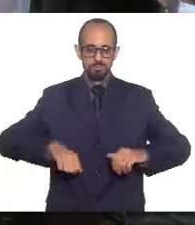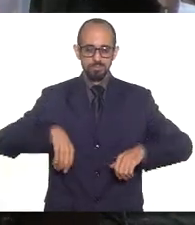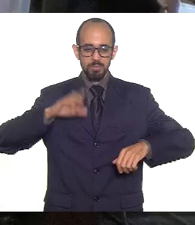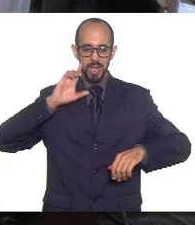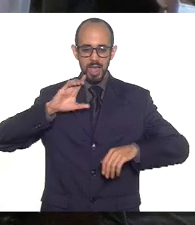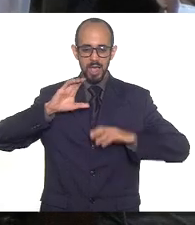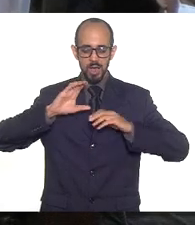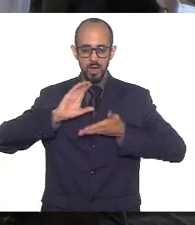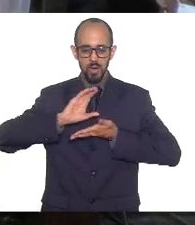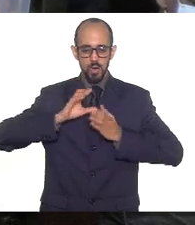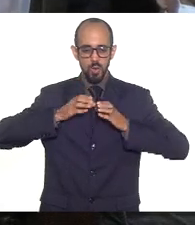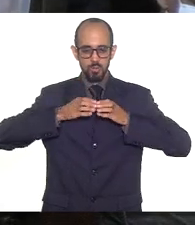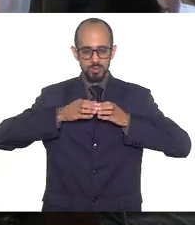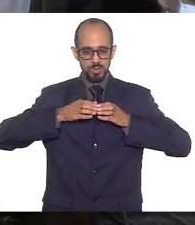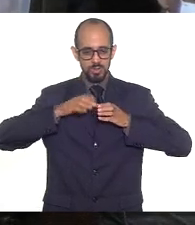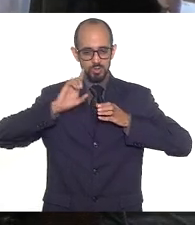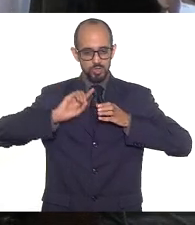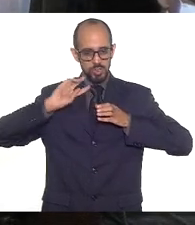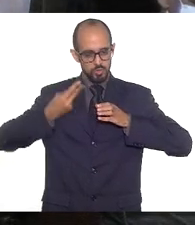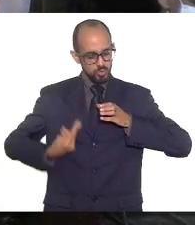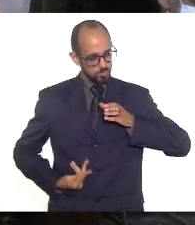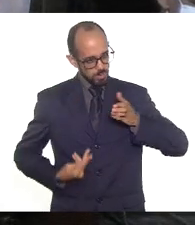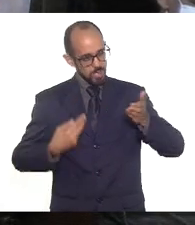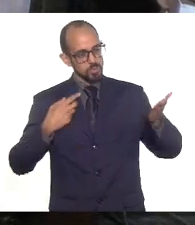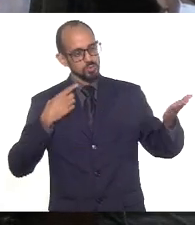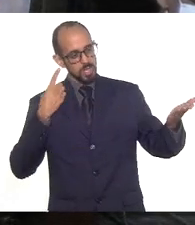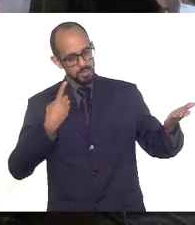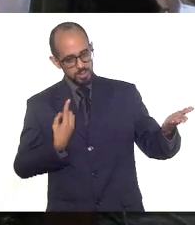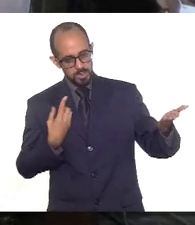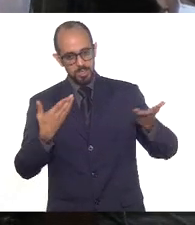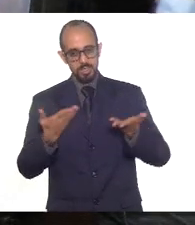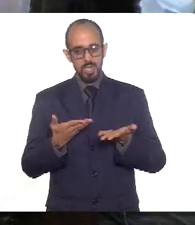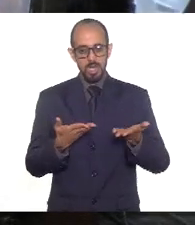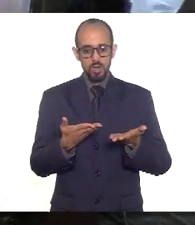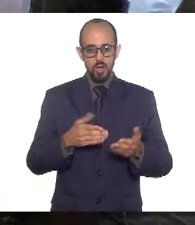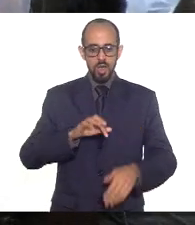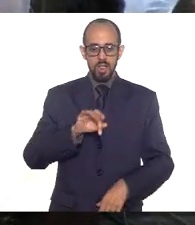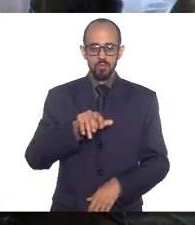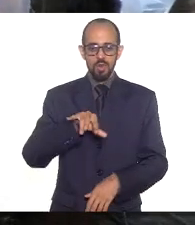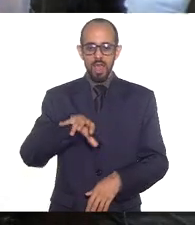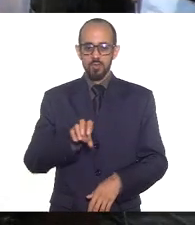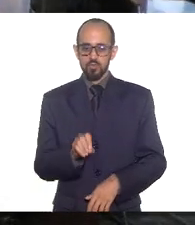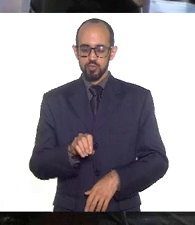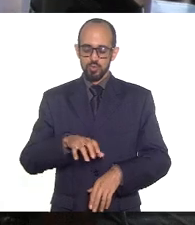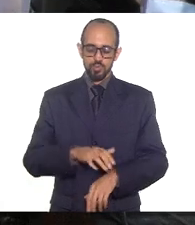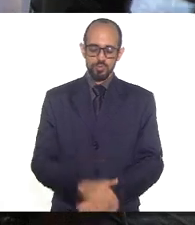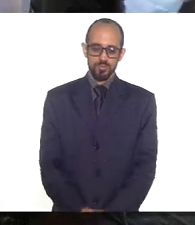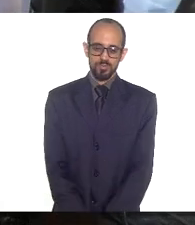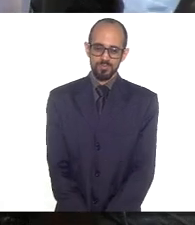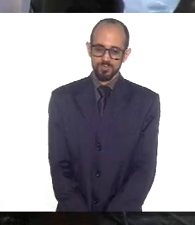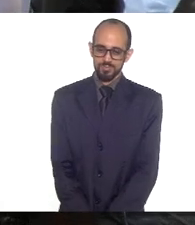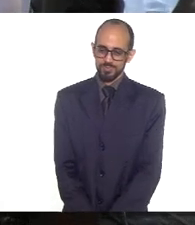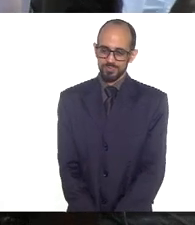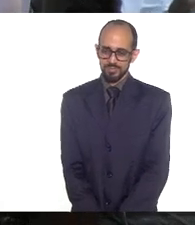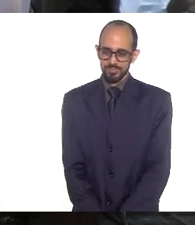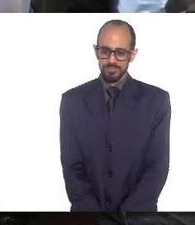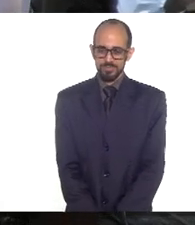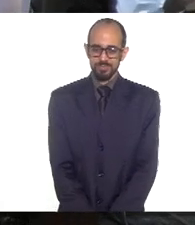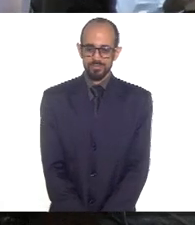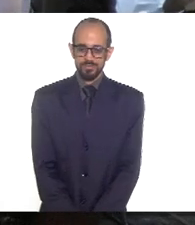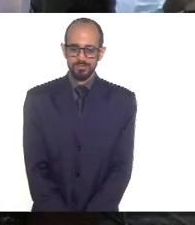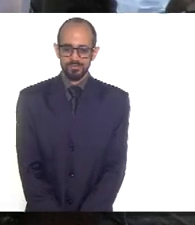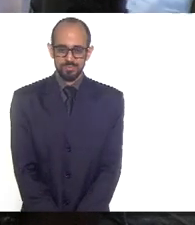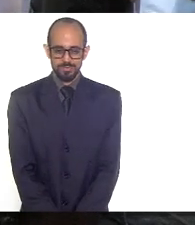de direitos humanos já emitiu parecer para casa da Dani agora Deputado Flávio serafini por favor da Educação